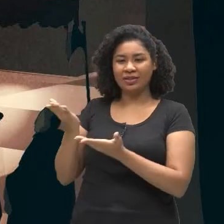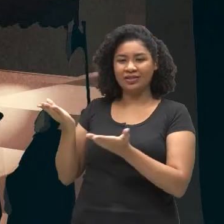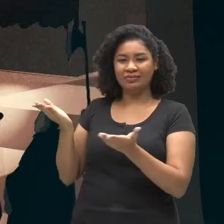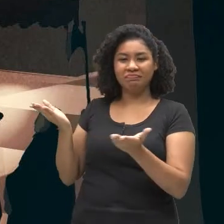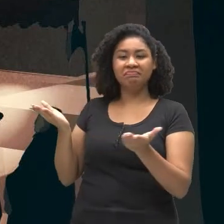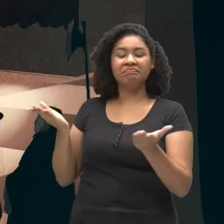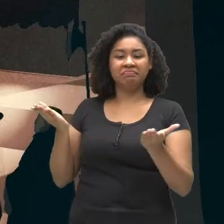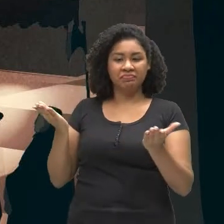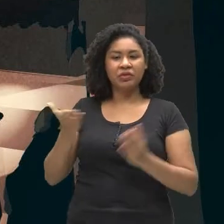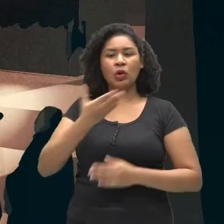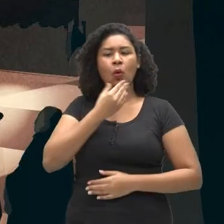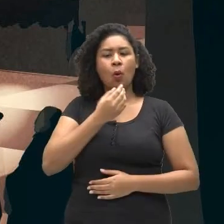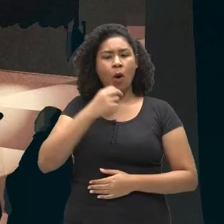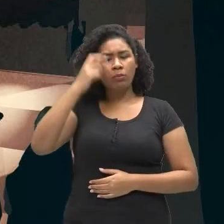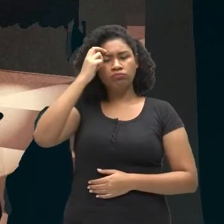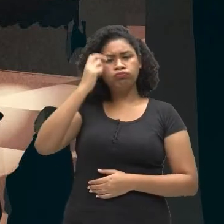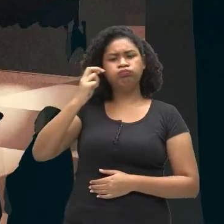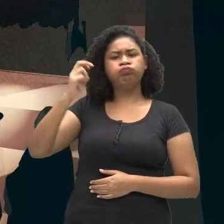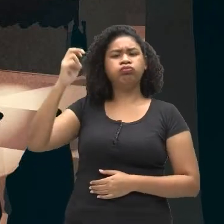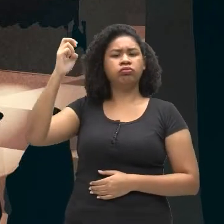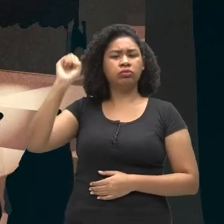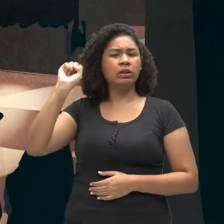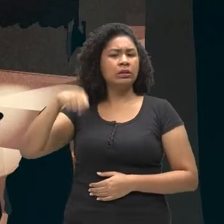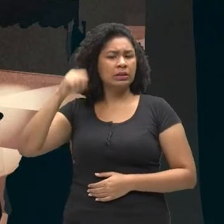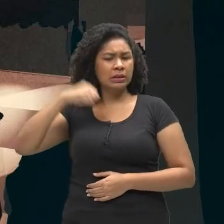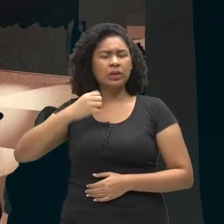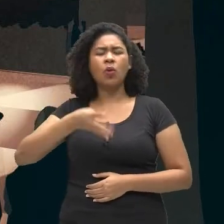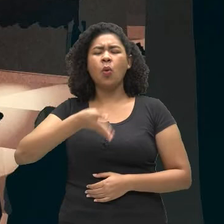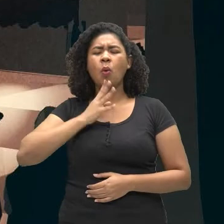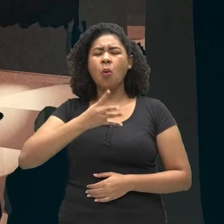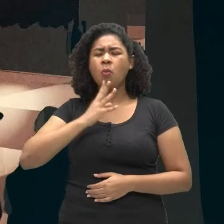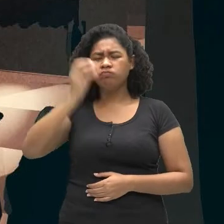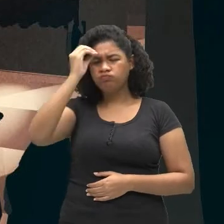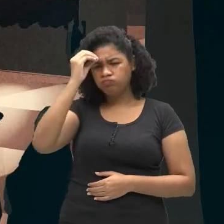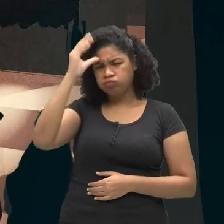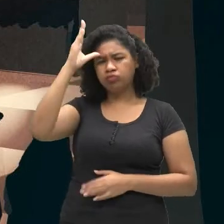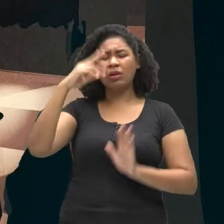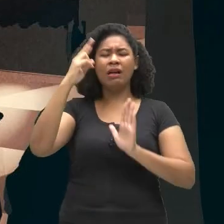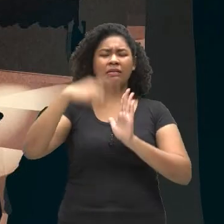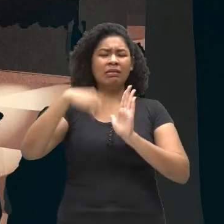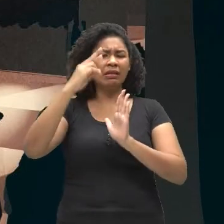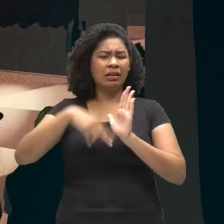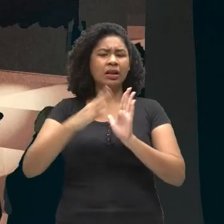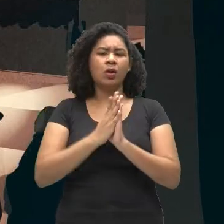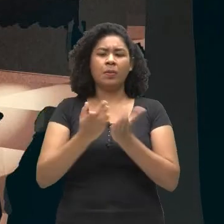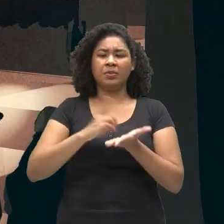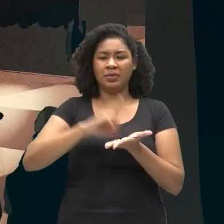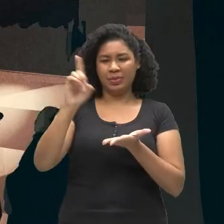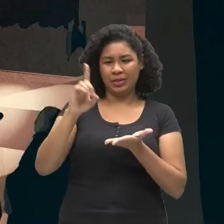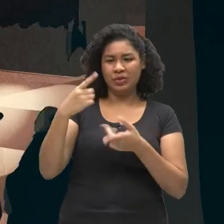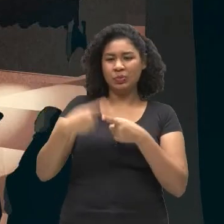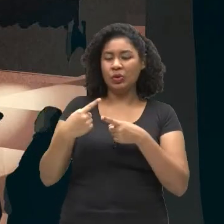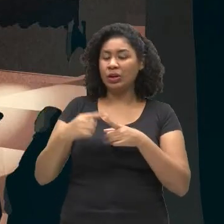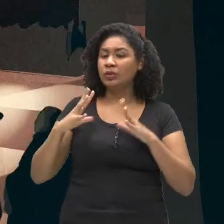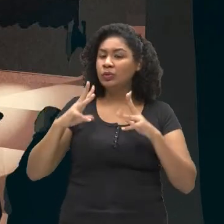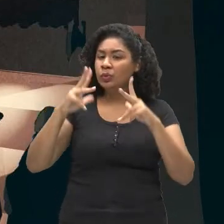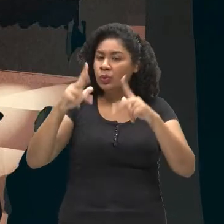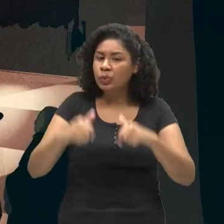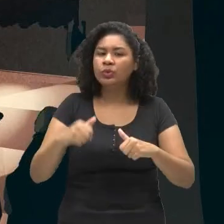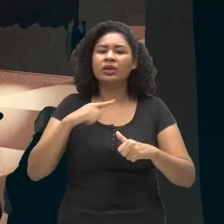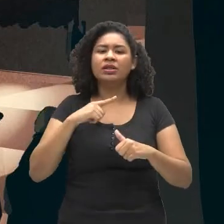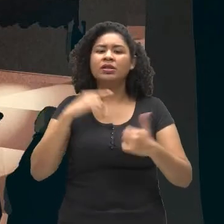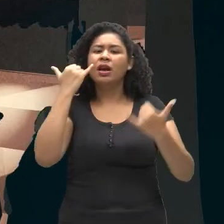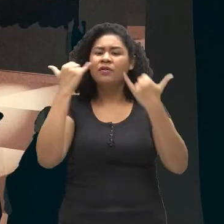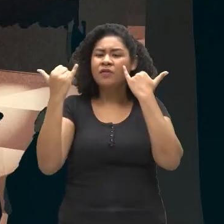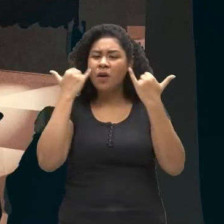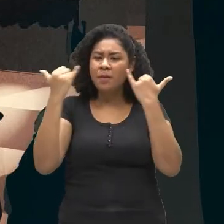certeza homens muito sábios, conhecedores, leitores, porque tudo que envolvia a informação